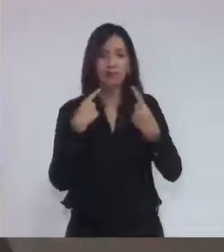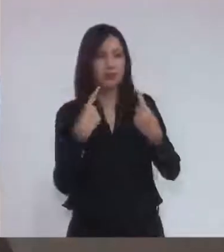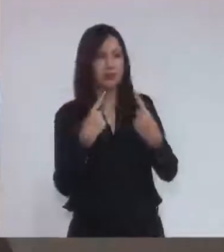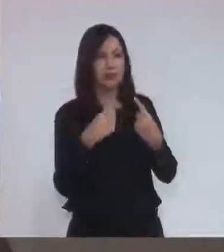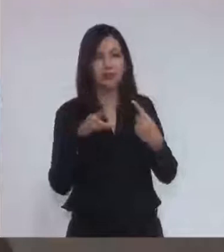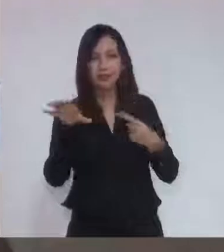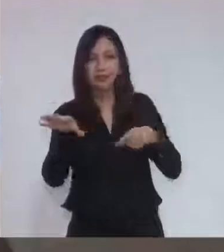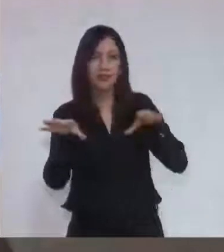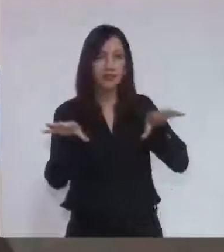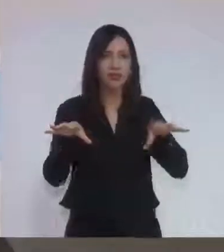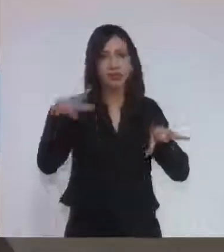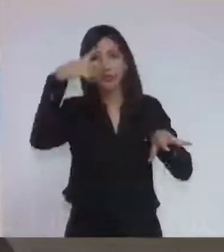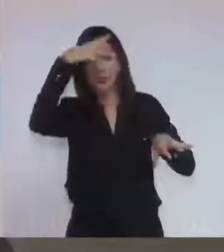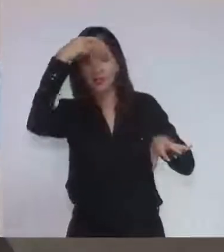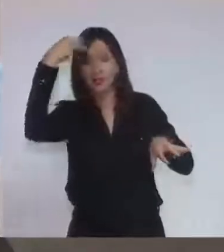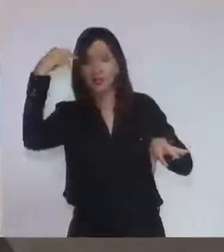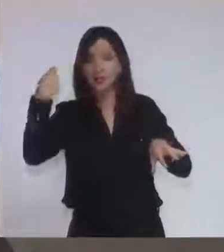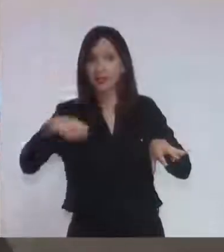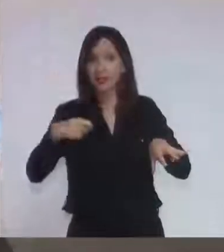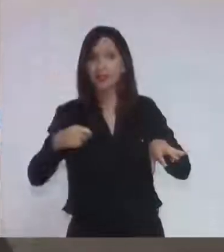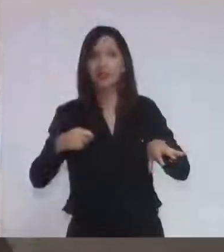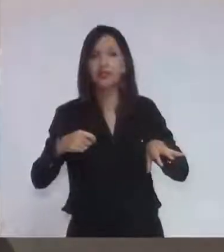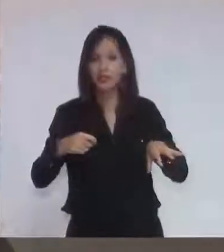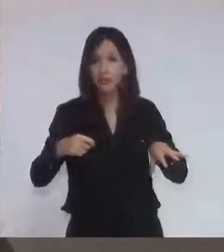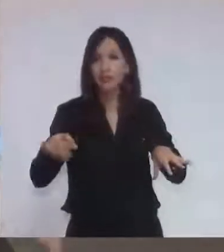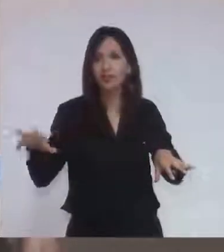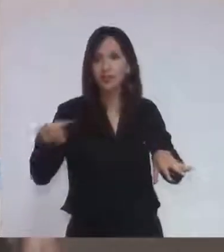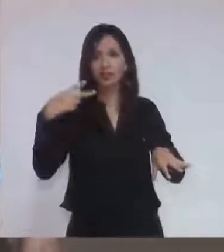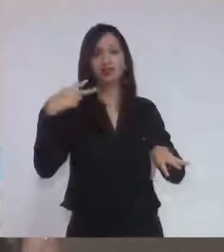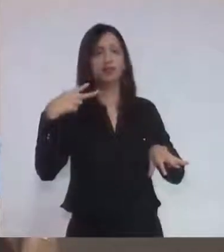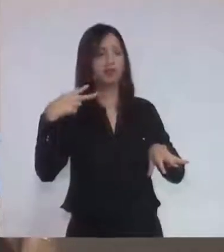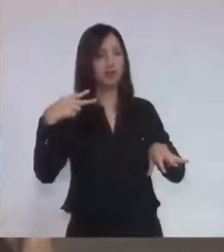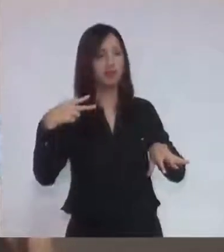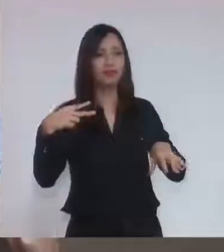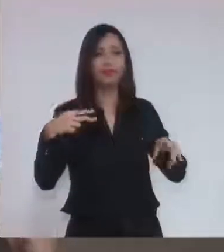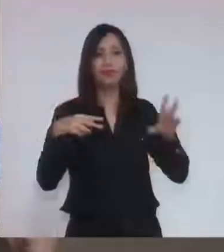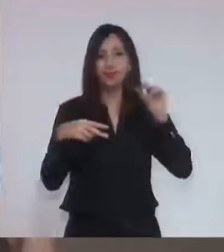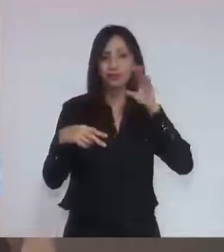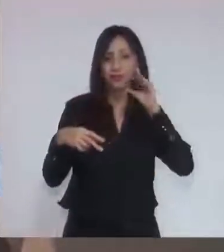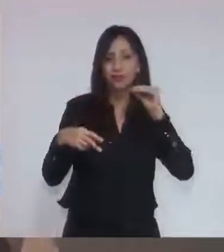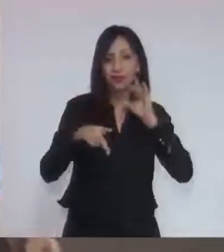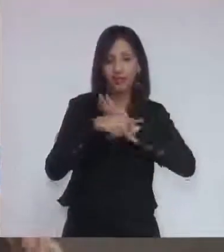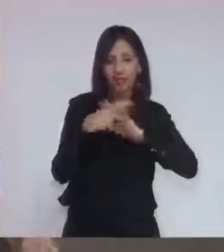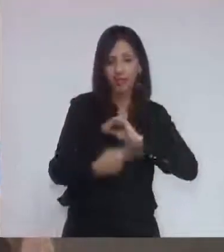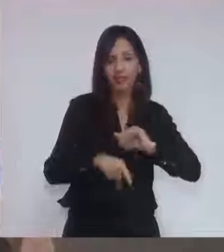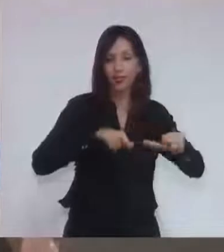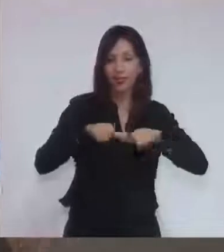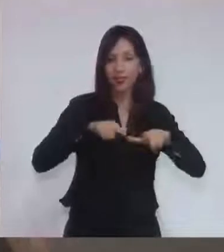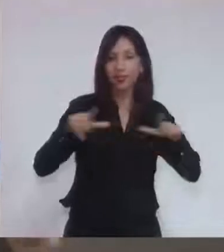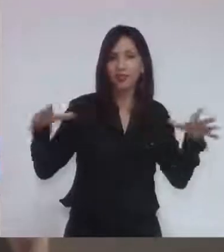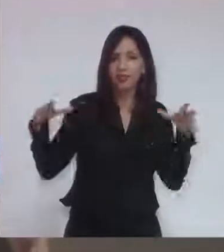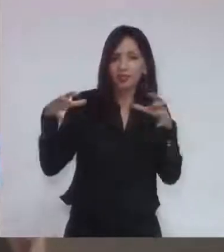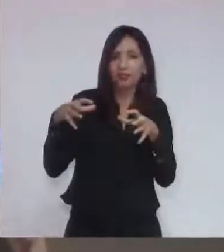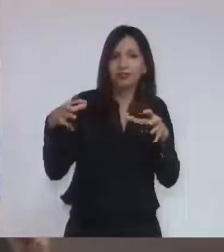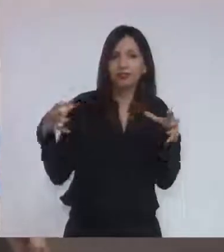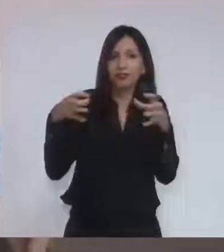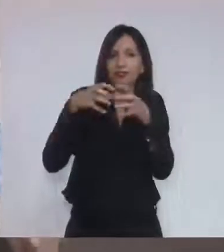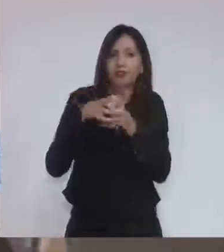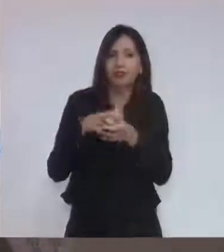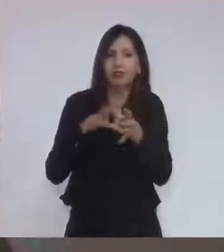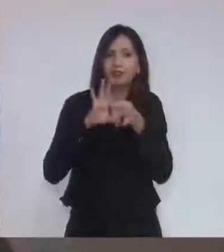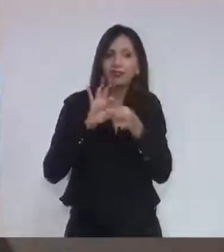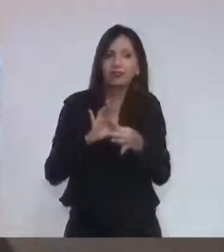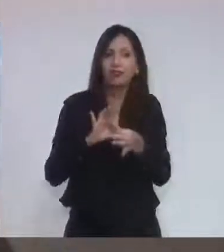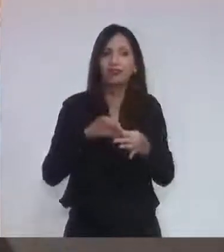partes, não é? A prefeitura precisa o básico, que é ouvir, e o próprio funcionário público se envolver nas causas também. Não é esse